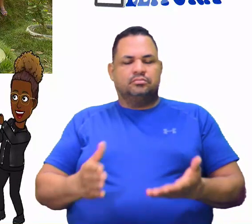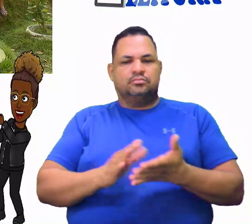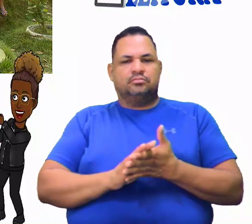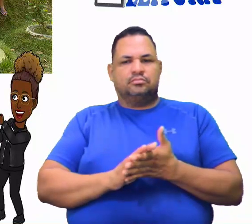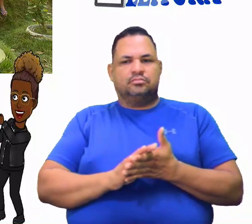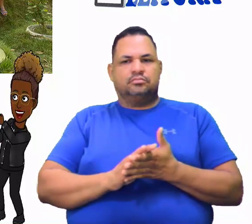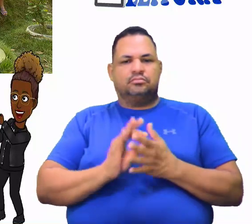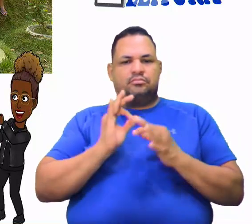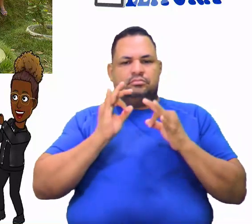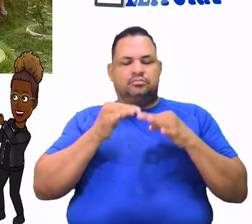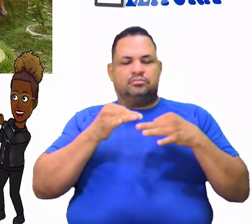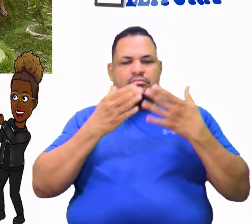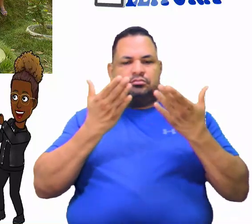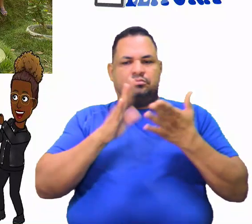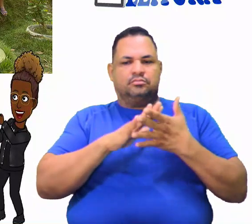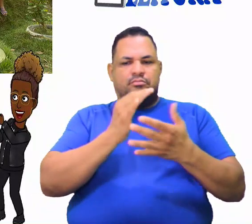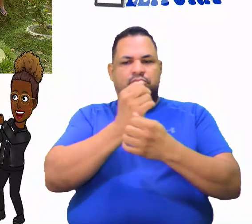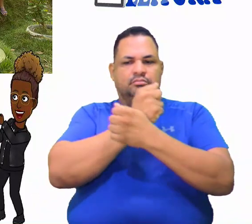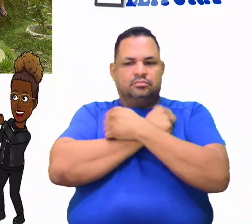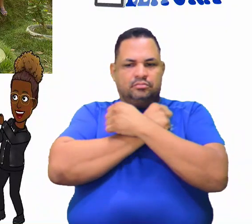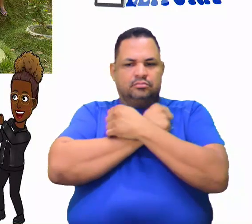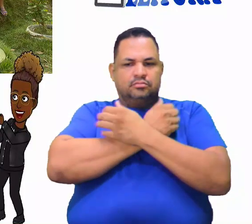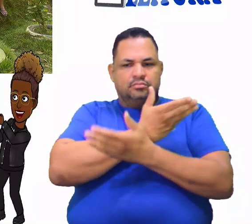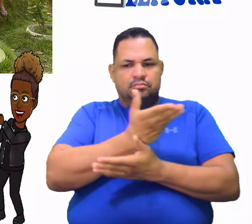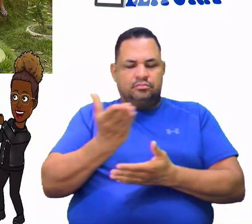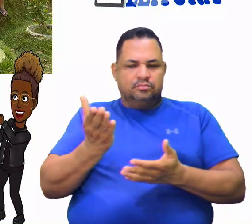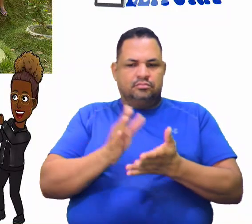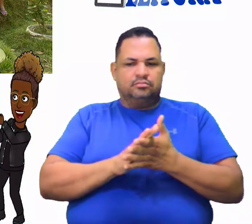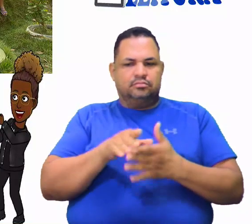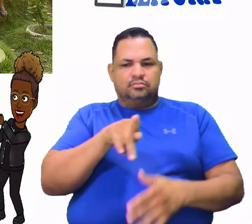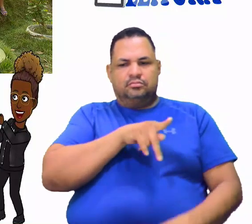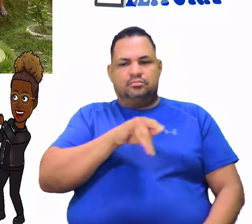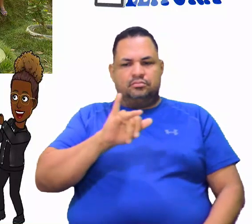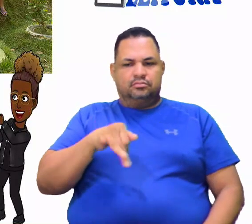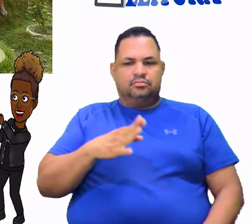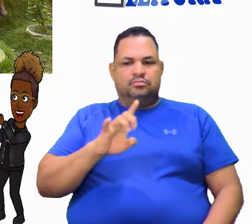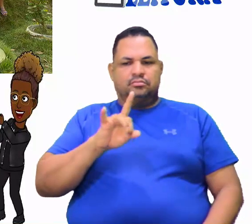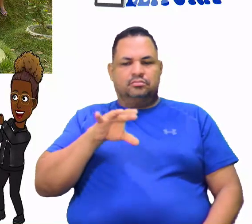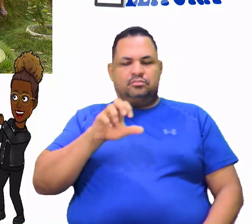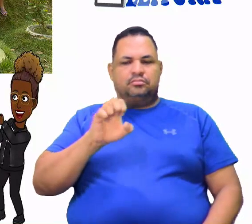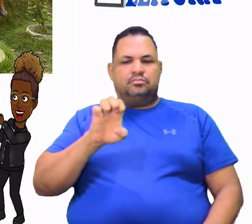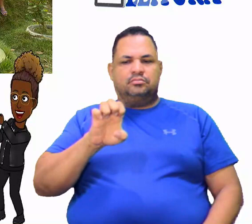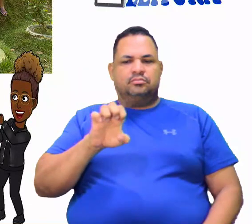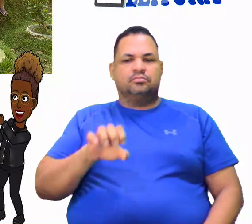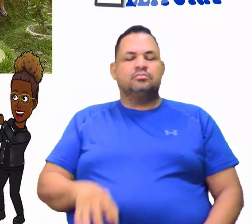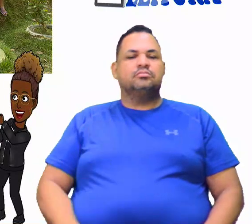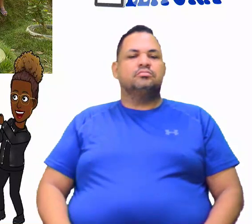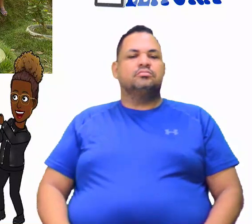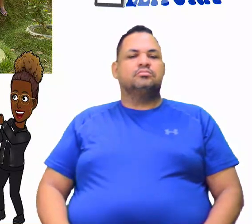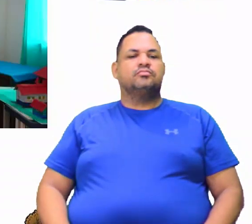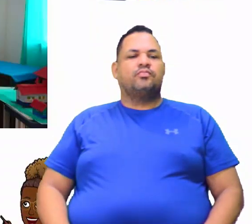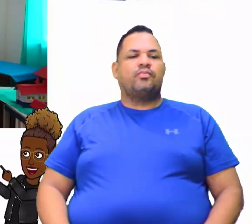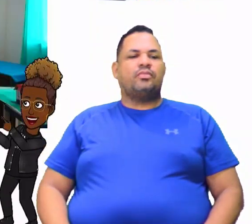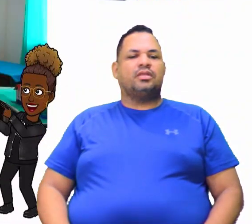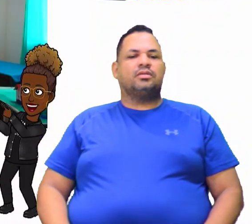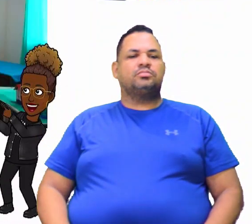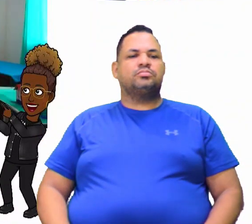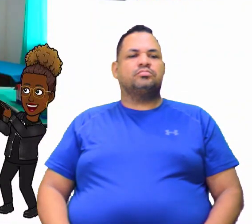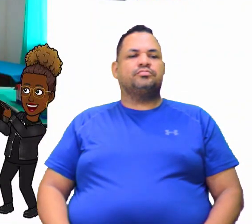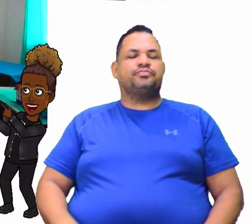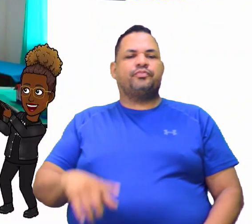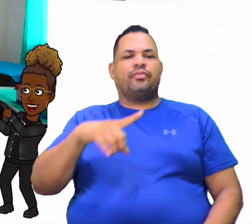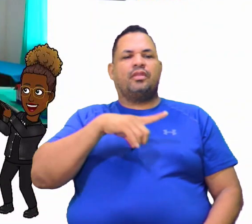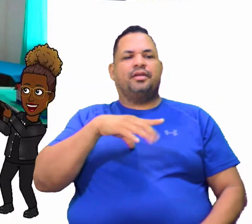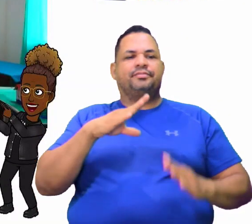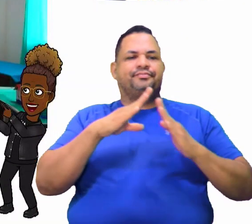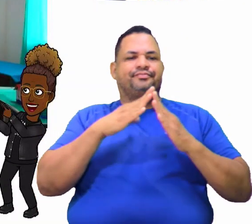maravilhosas, tá certo? Um grande abraço aí para a turminha do professor Josué, turma do primeiro ano. Agora também tem a